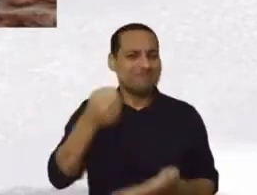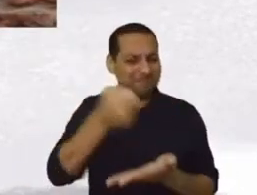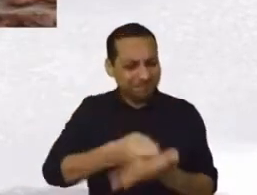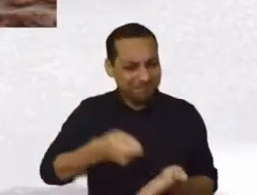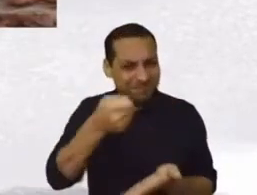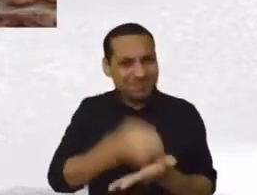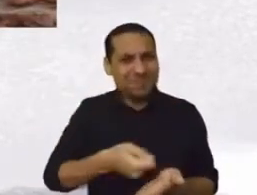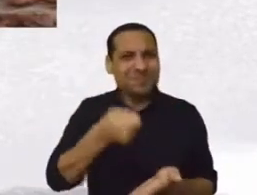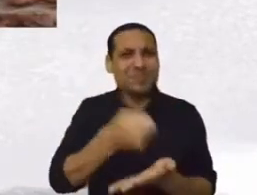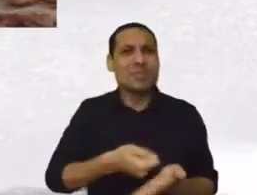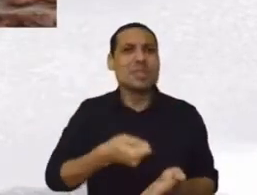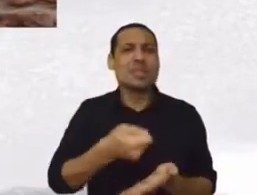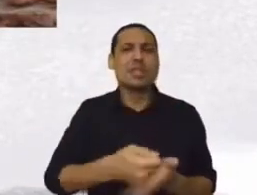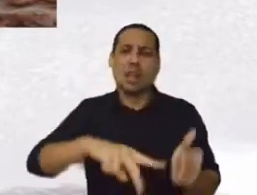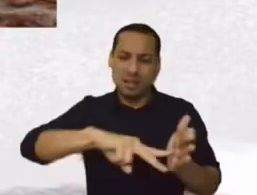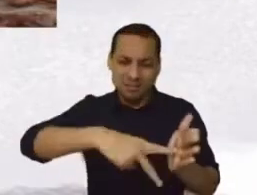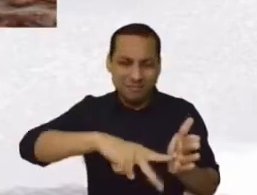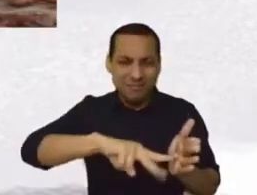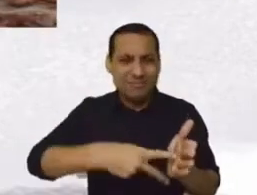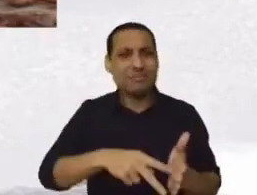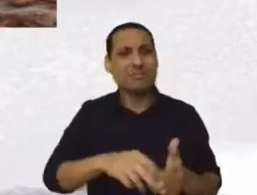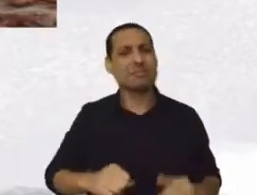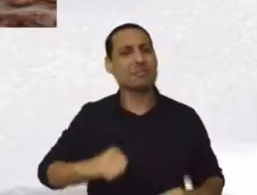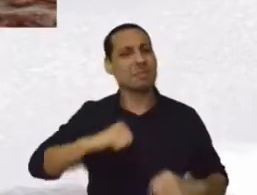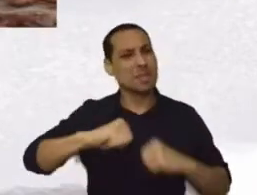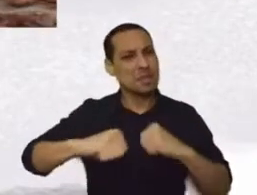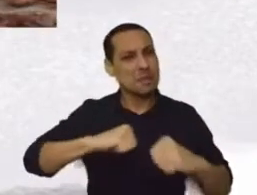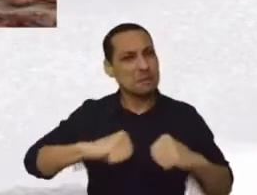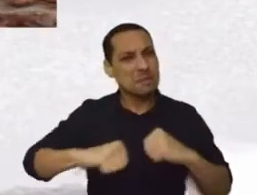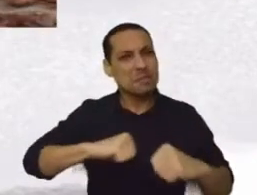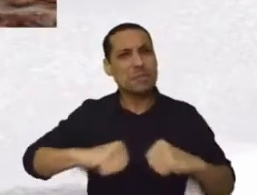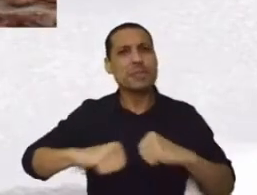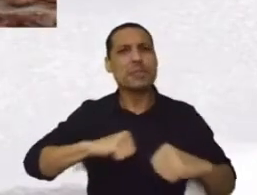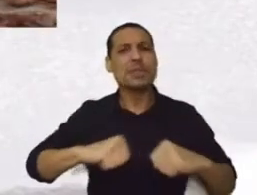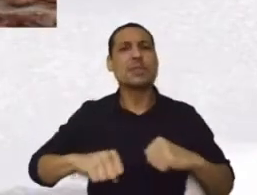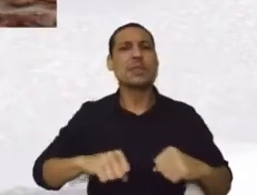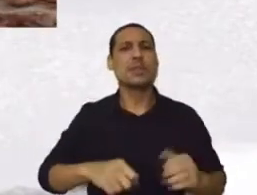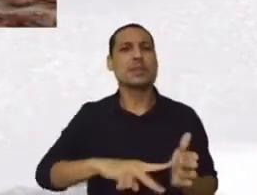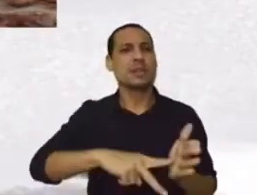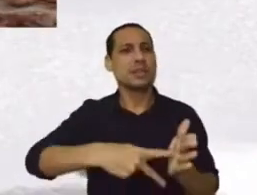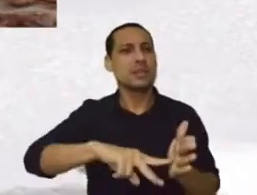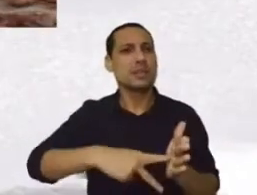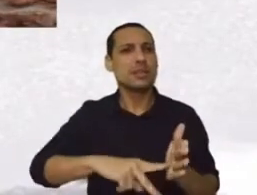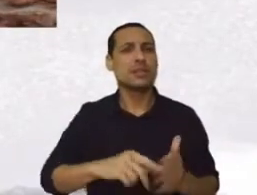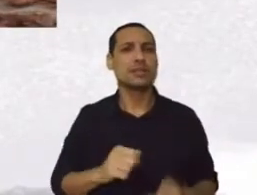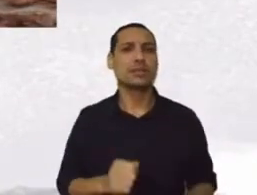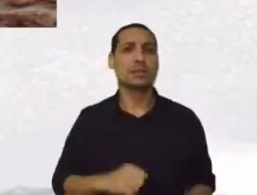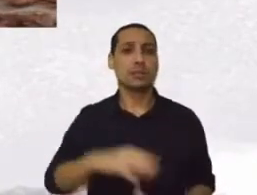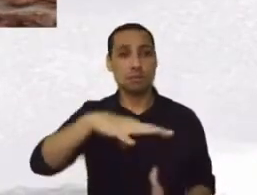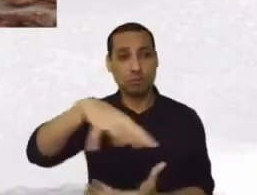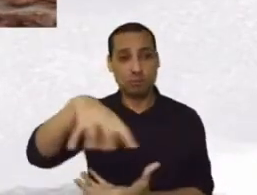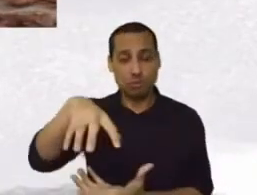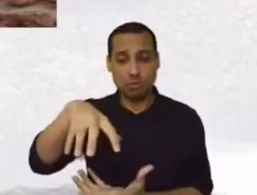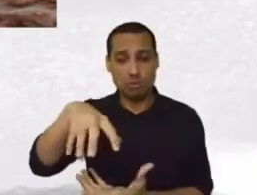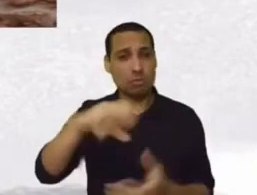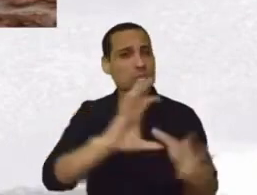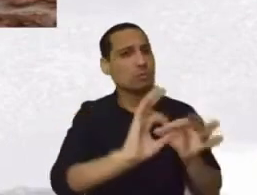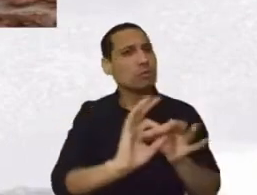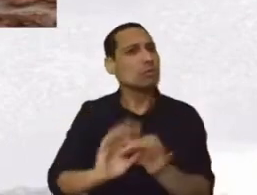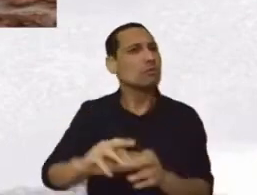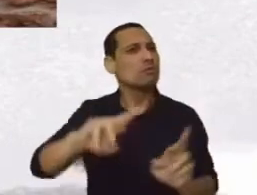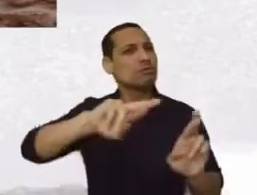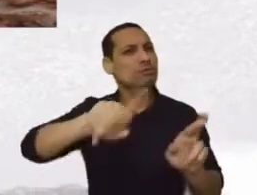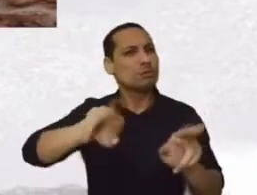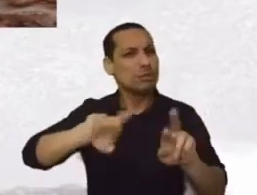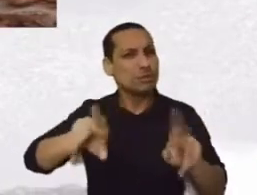mundo, pós-pandemia, vai ser diferente. Nós já tínhamos crises importantes e a pandemia aumentou essa